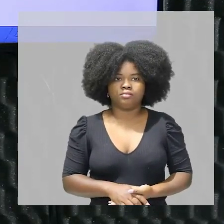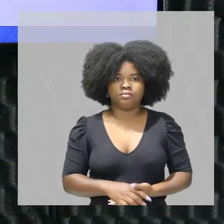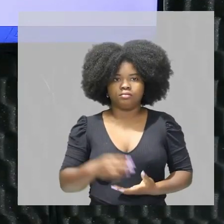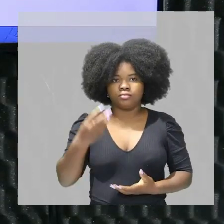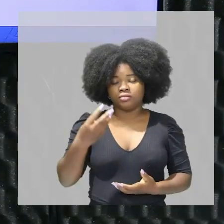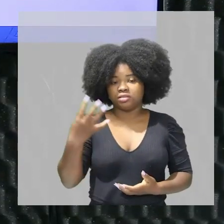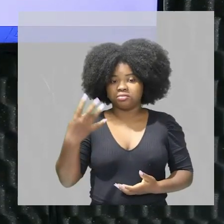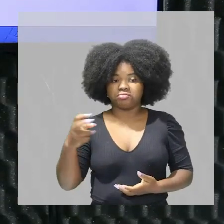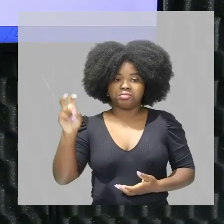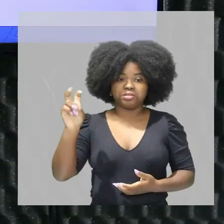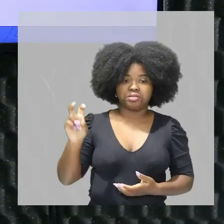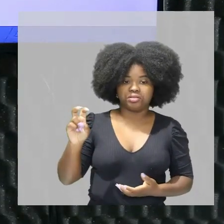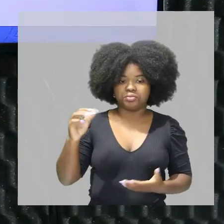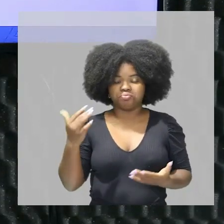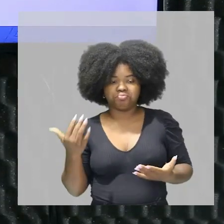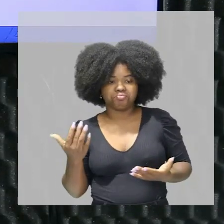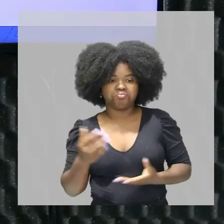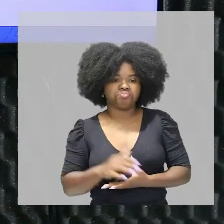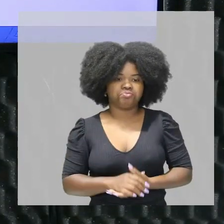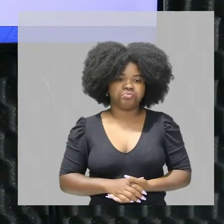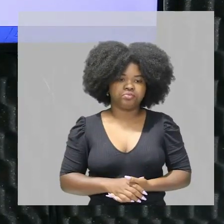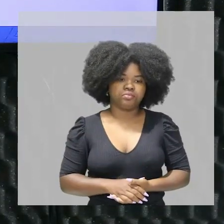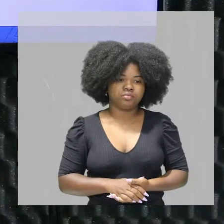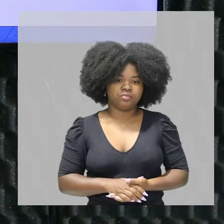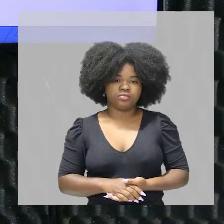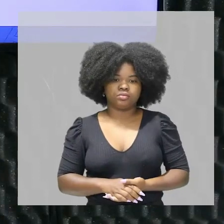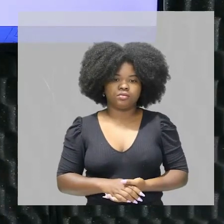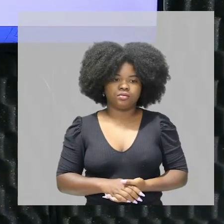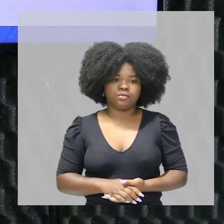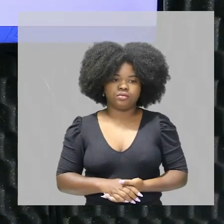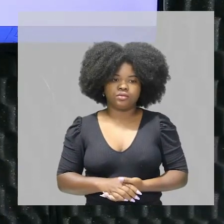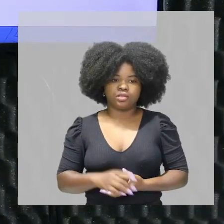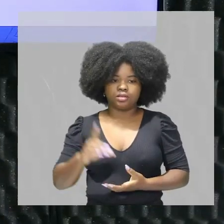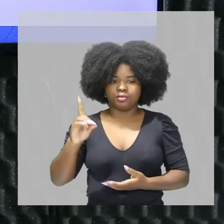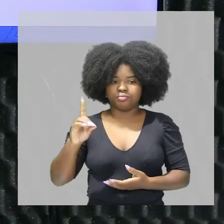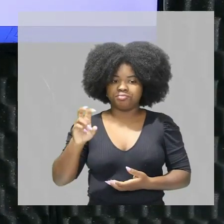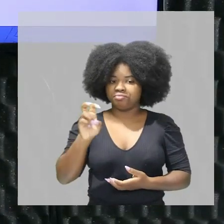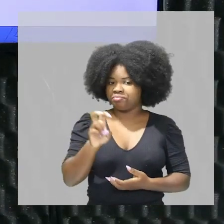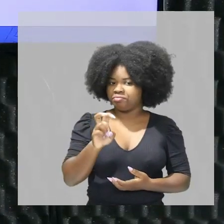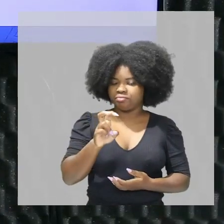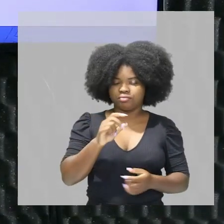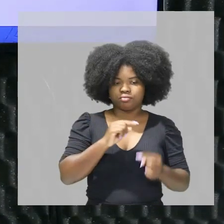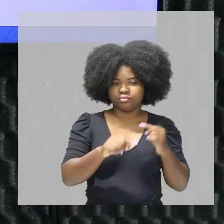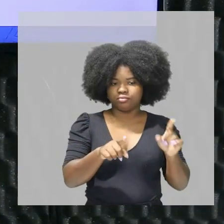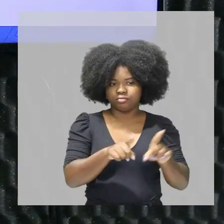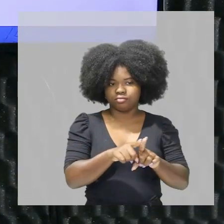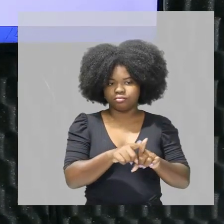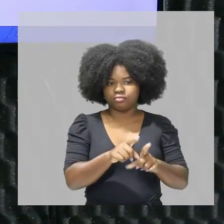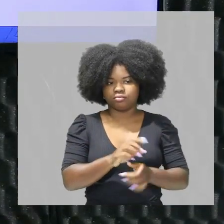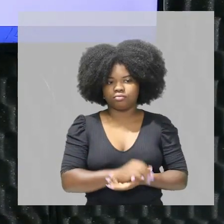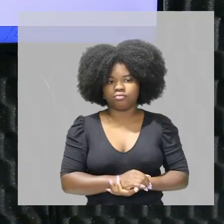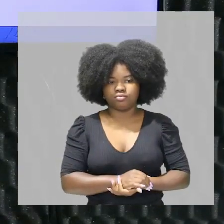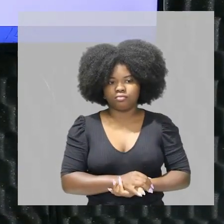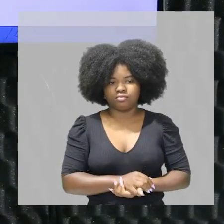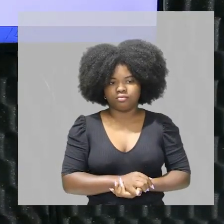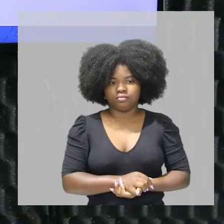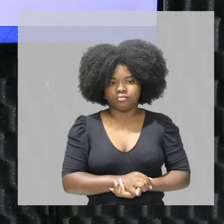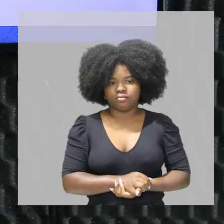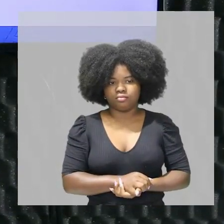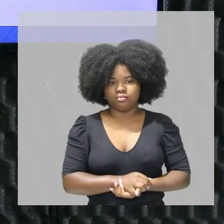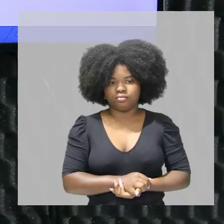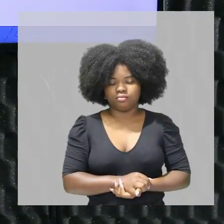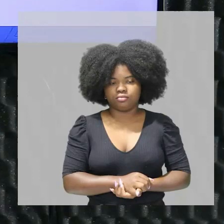a três a quatro a cinco aí nós temos uma delas que não é uma dedução porque A5 não é olha aqui cinco não é